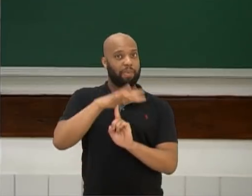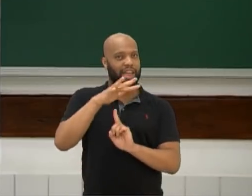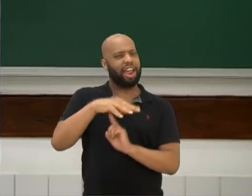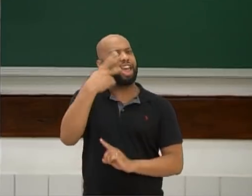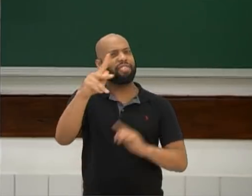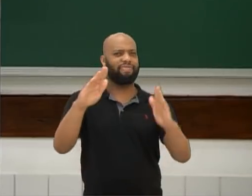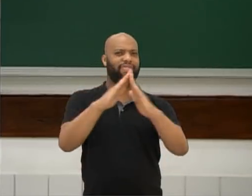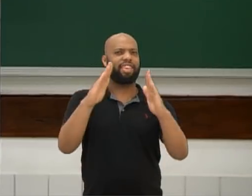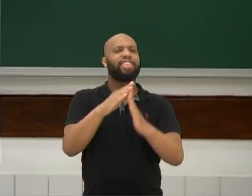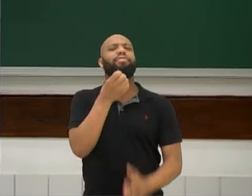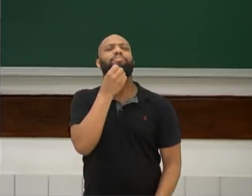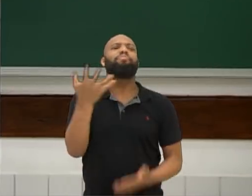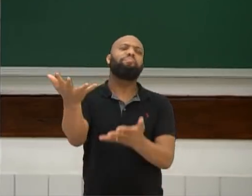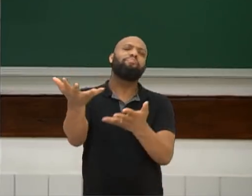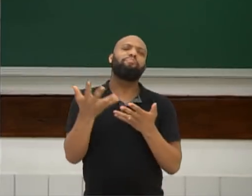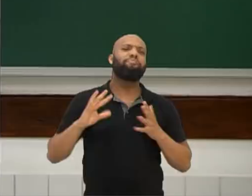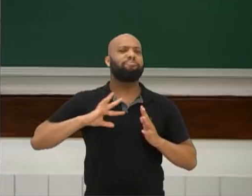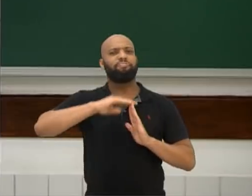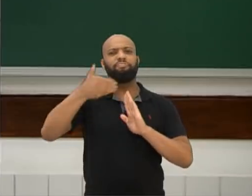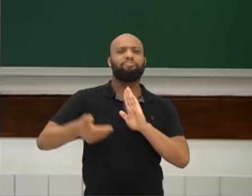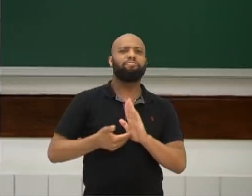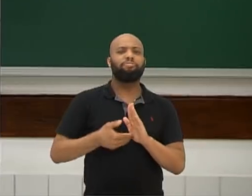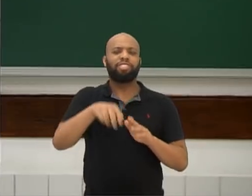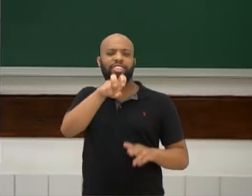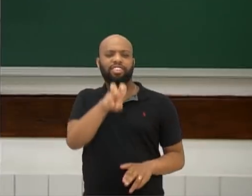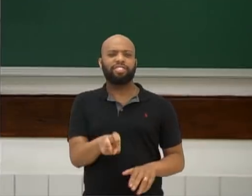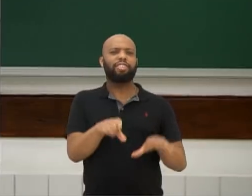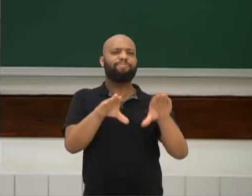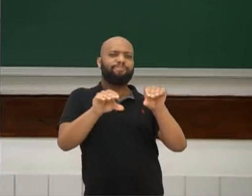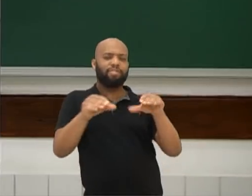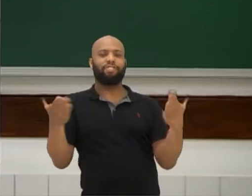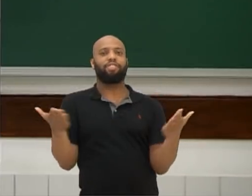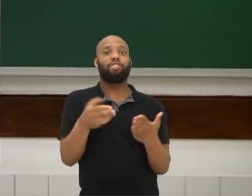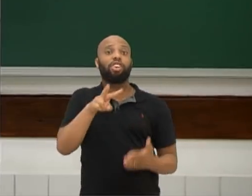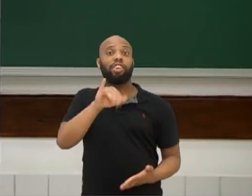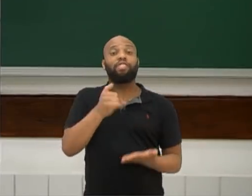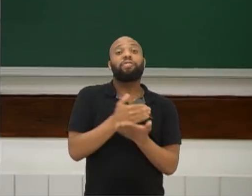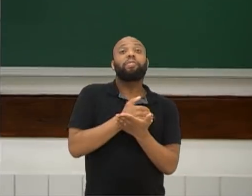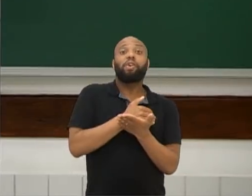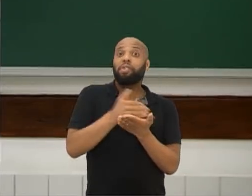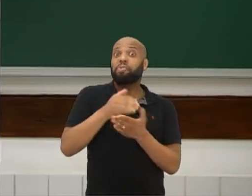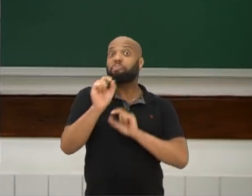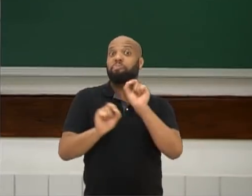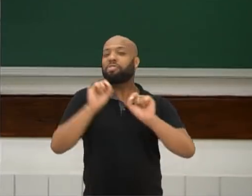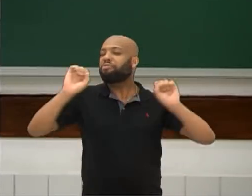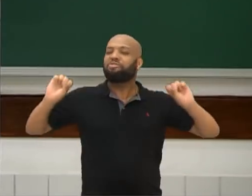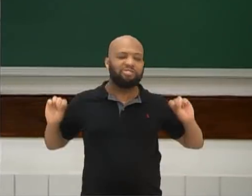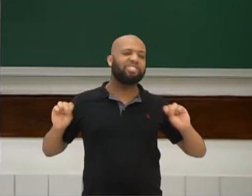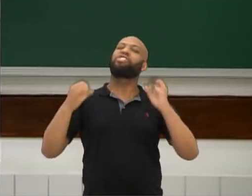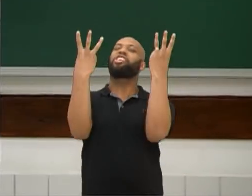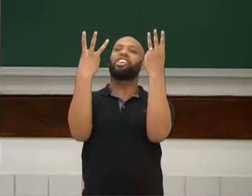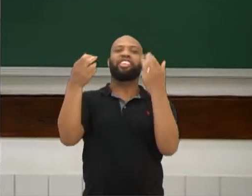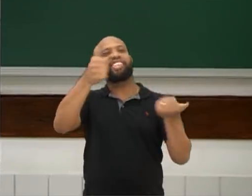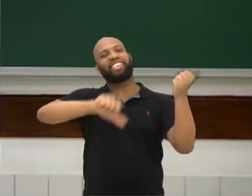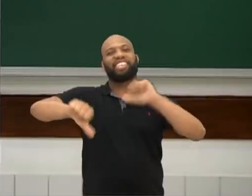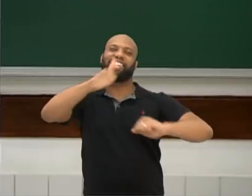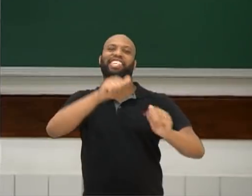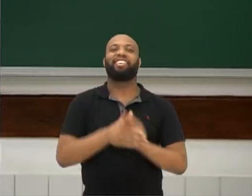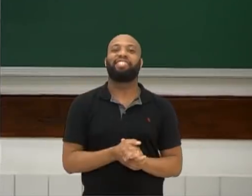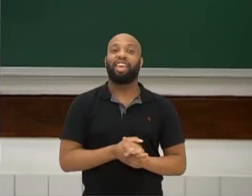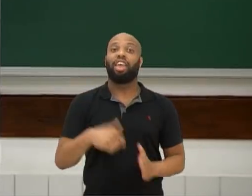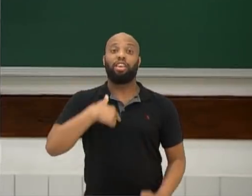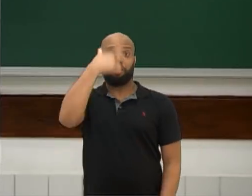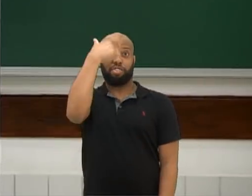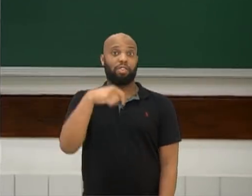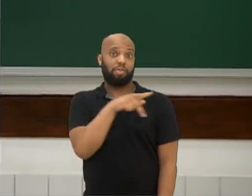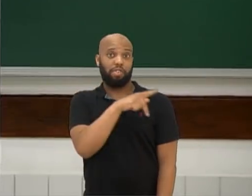casa, sejam muito bem-vindos, se acomode, se aconchegue, porque vai começar, senhoras e senhores, mais um Show de Química! Eu